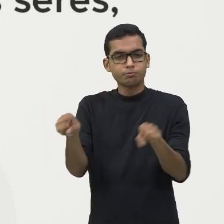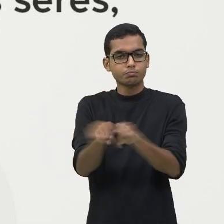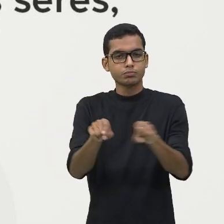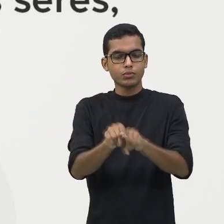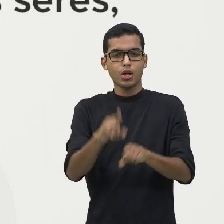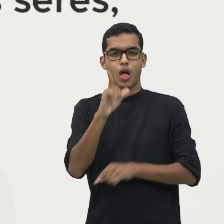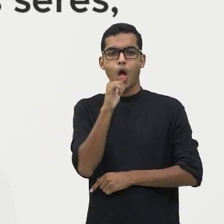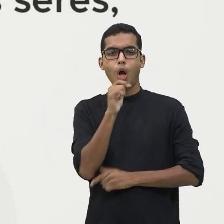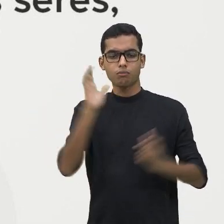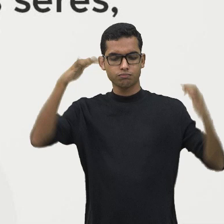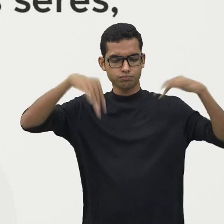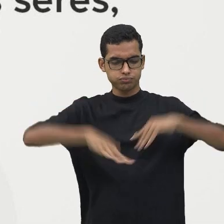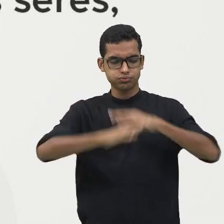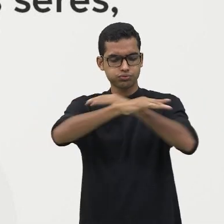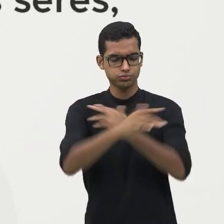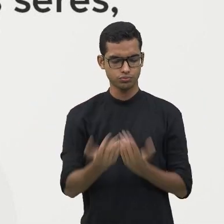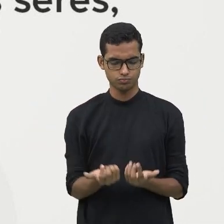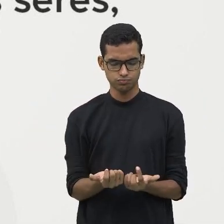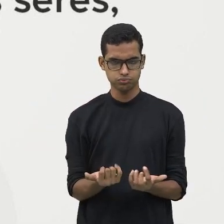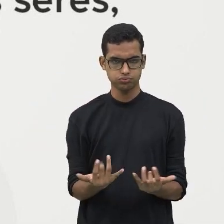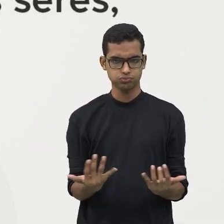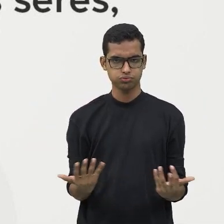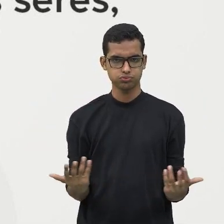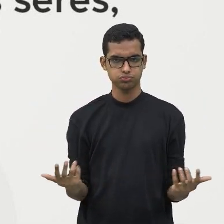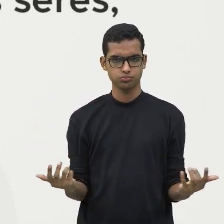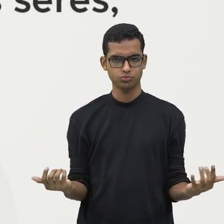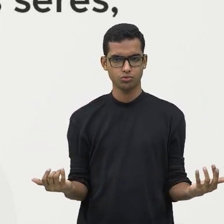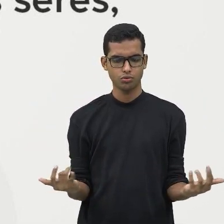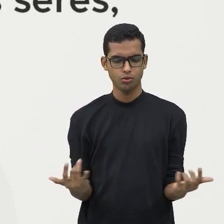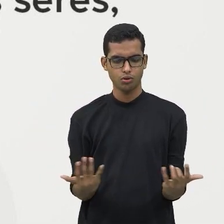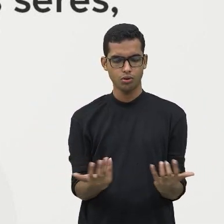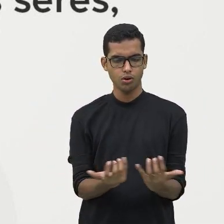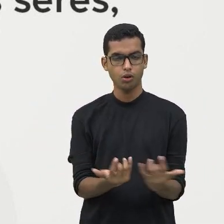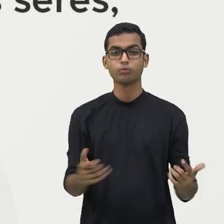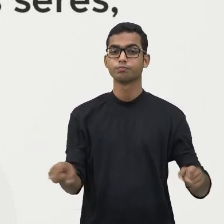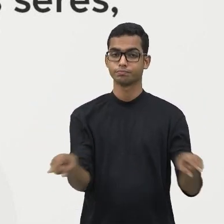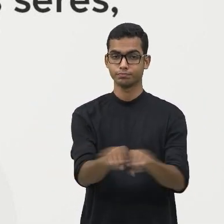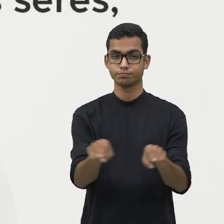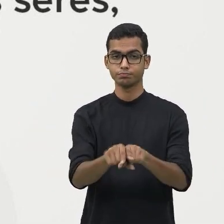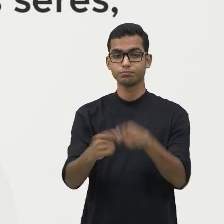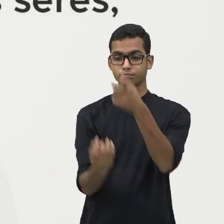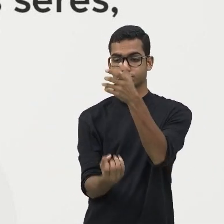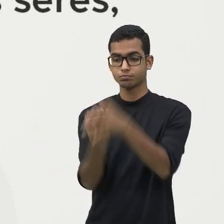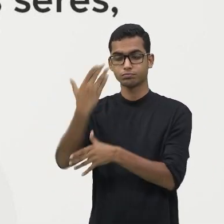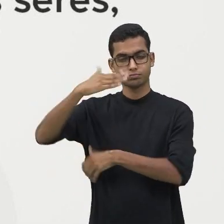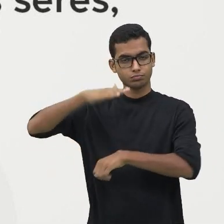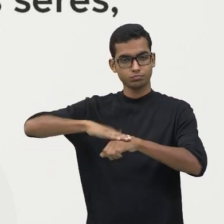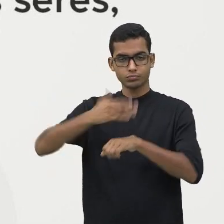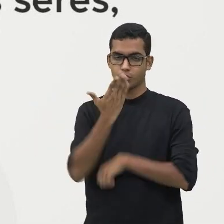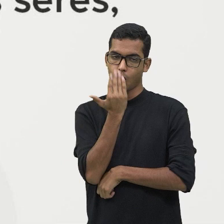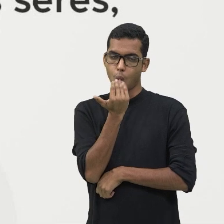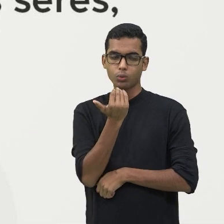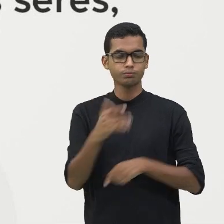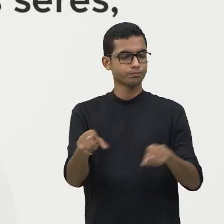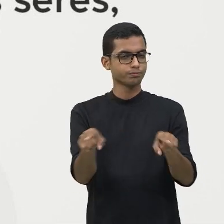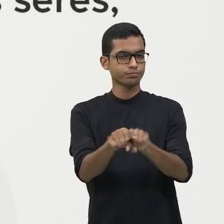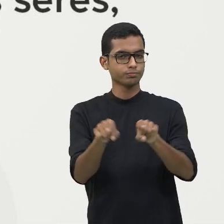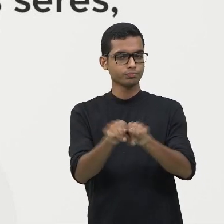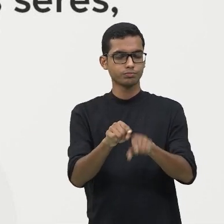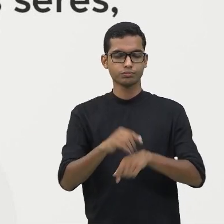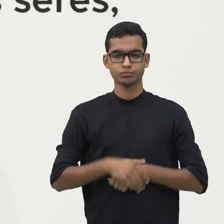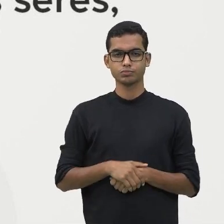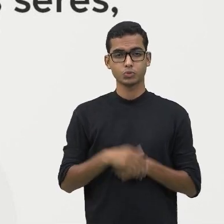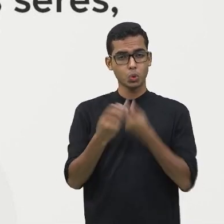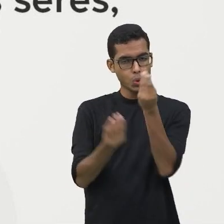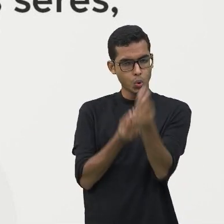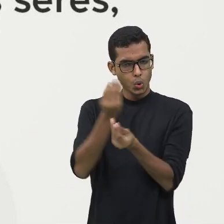né? As algas também são seres que são autótrofos, produzem o seu próprio alimento, por